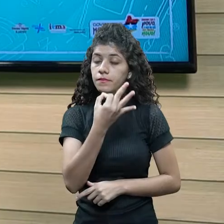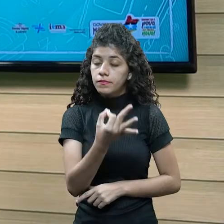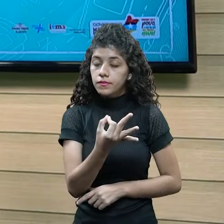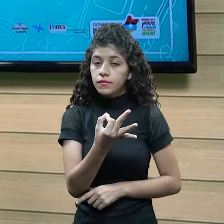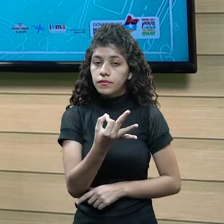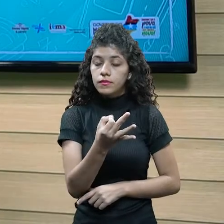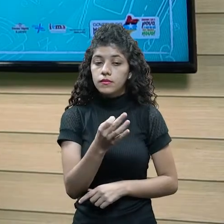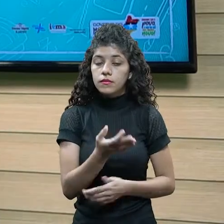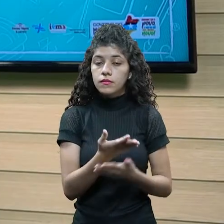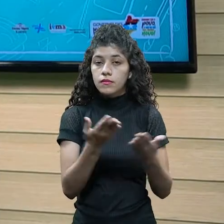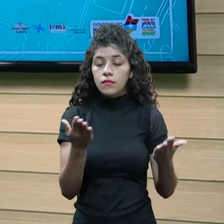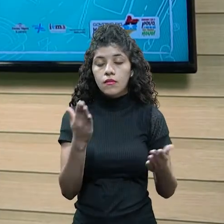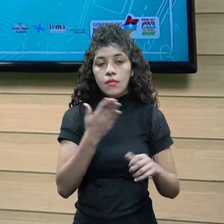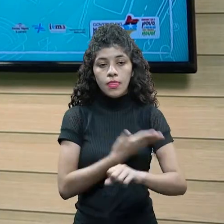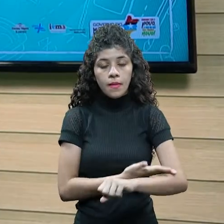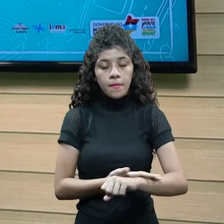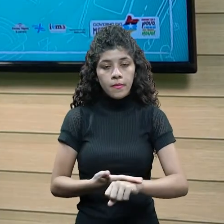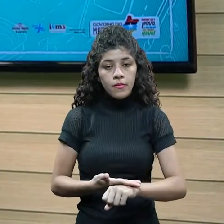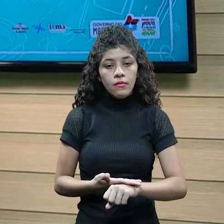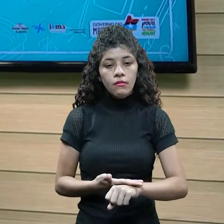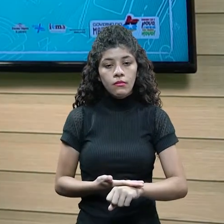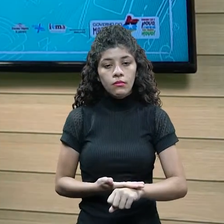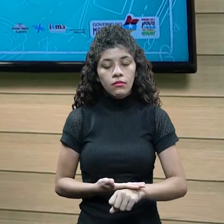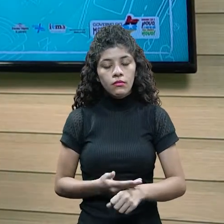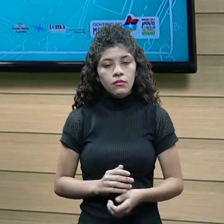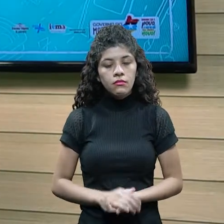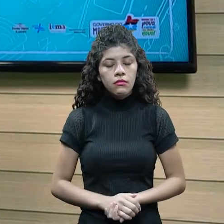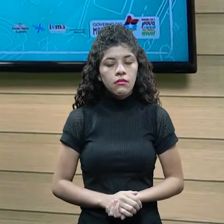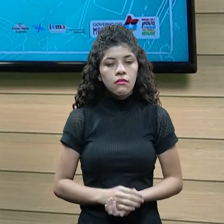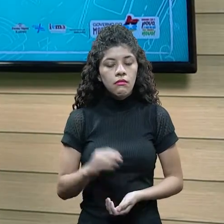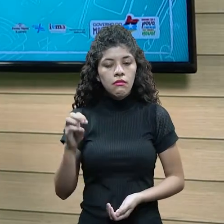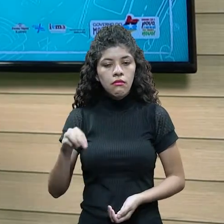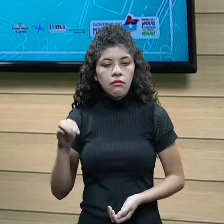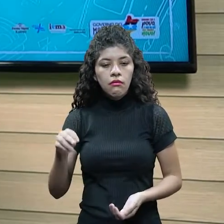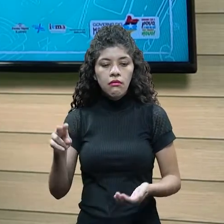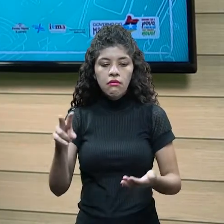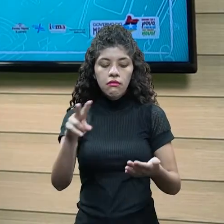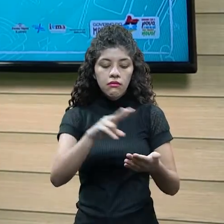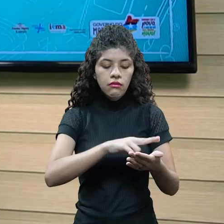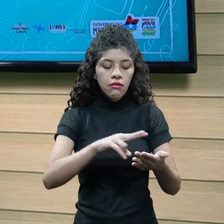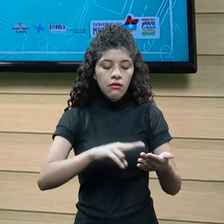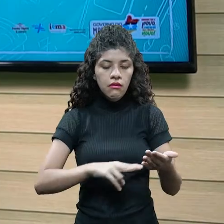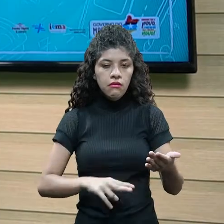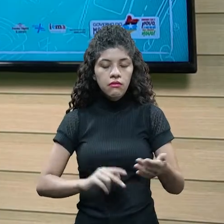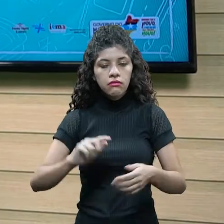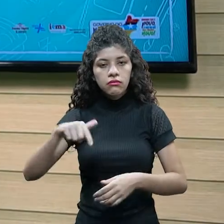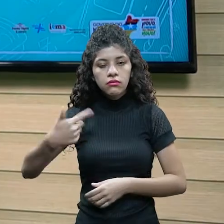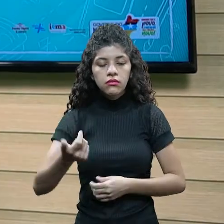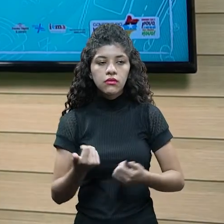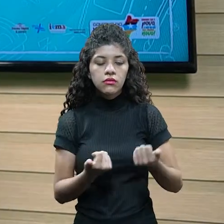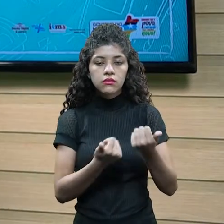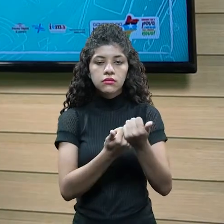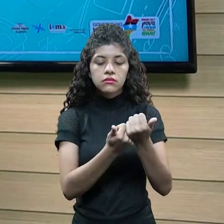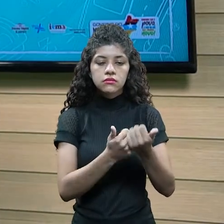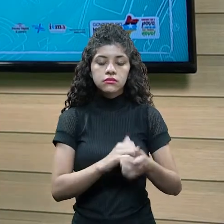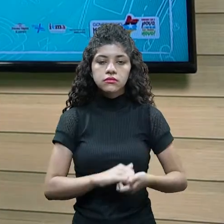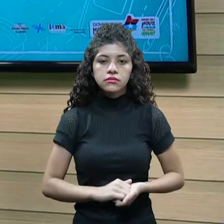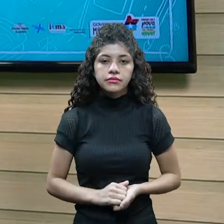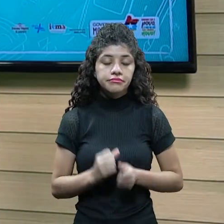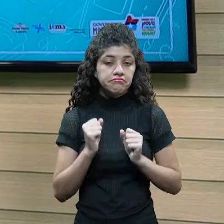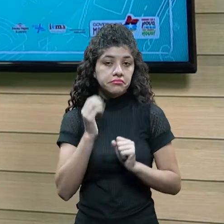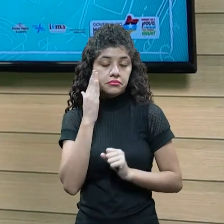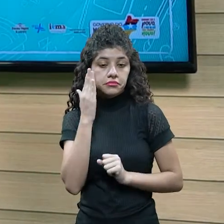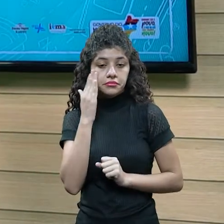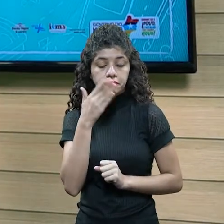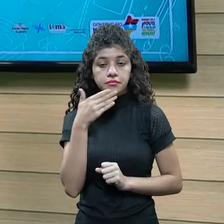está ainda se acostumando com a matemática, arma como ler e depois você troca a segunda coluna. A gente vai fazer um exemplozinho ali e vocês vão